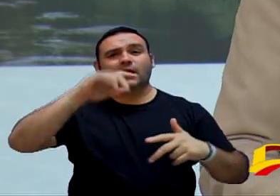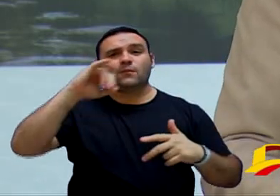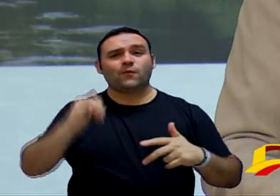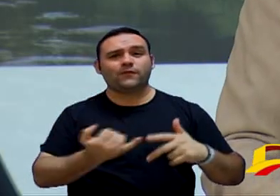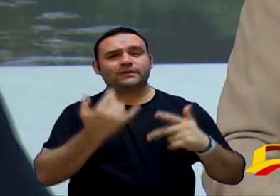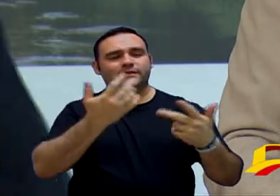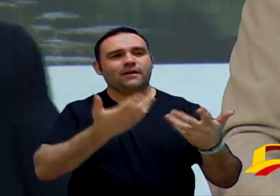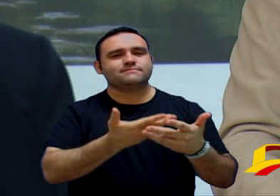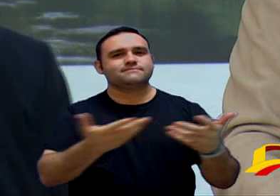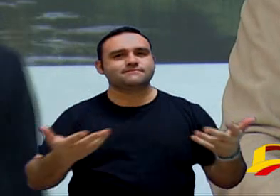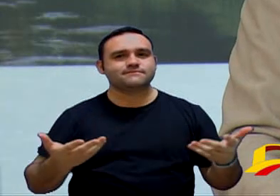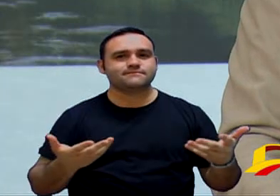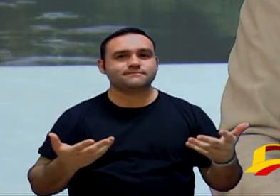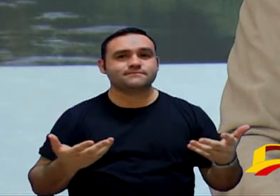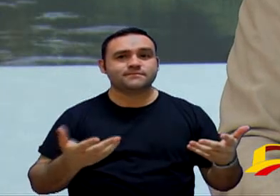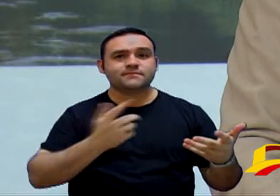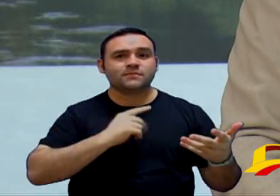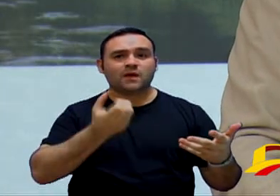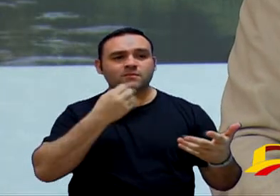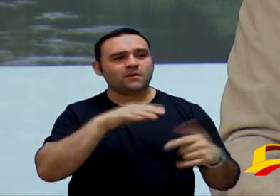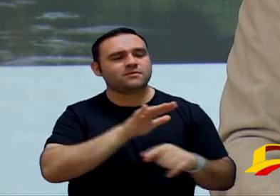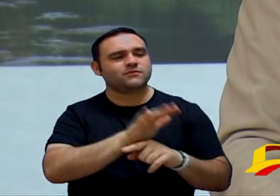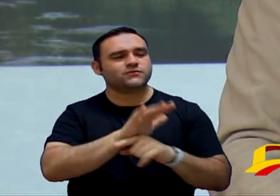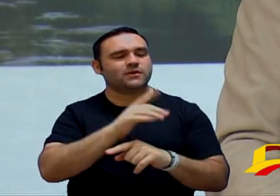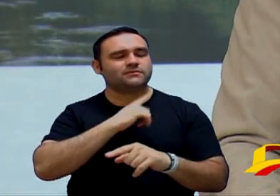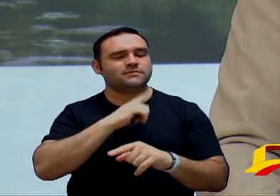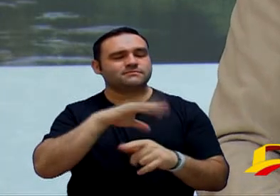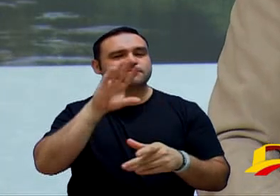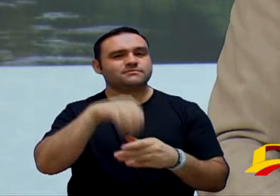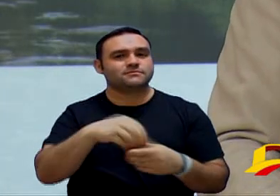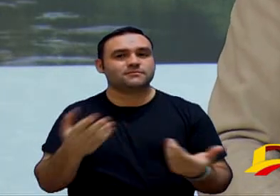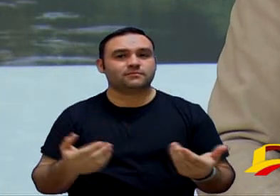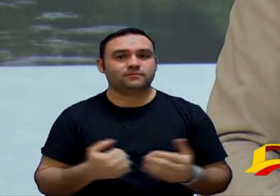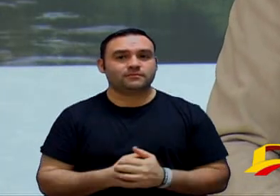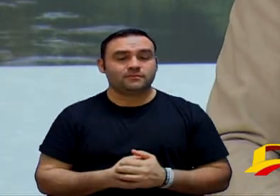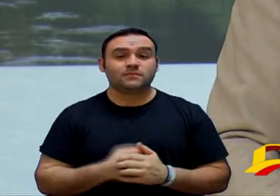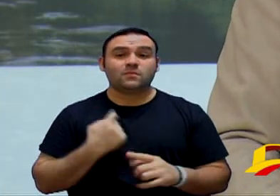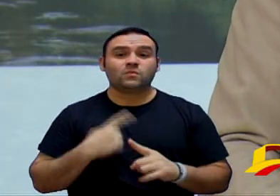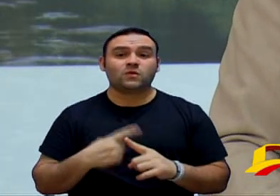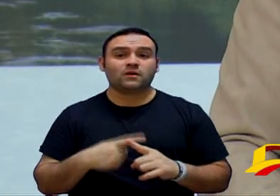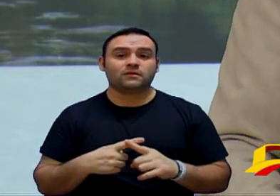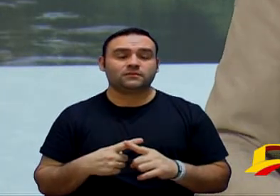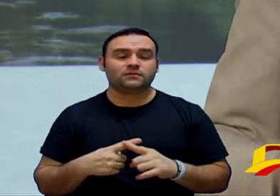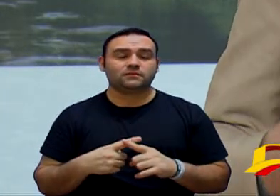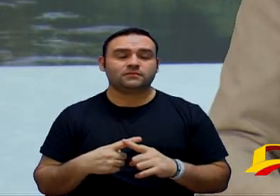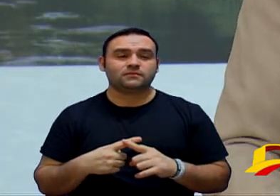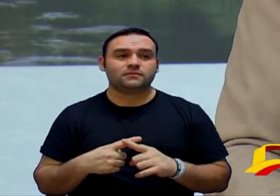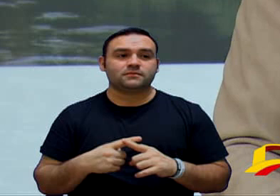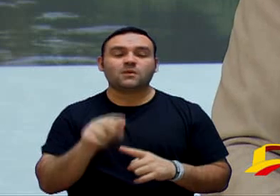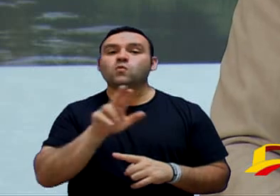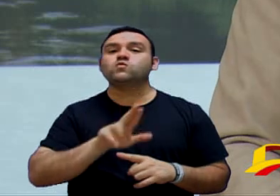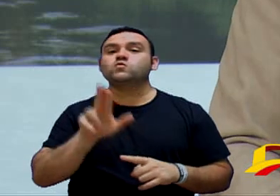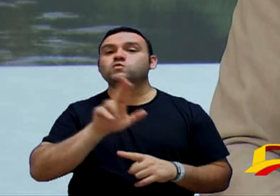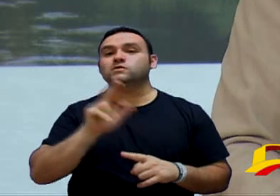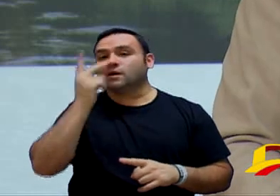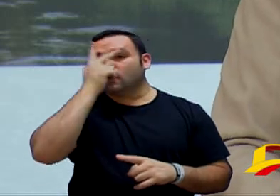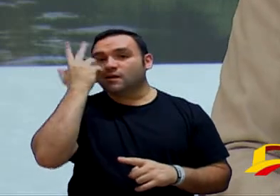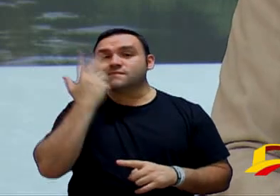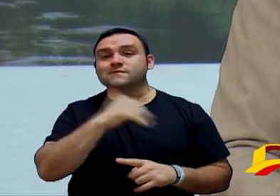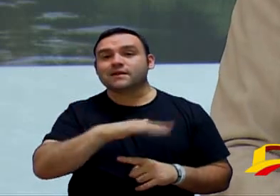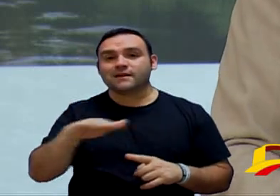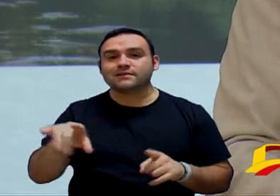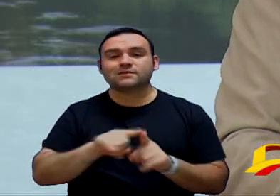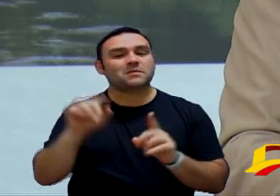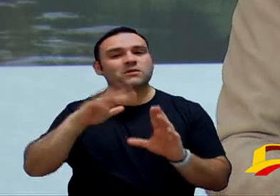aquela aquela bem Feitoria que tá ali para para o uso das crianças